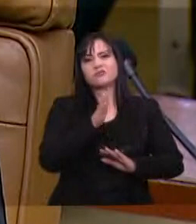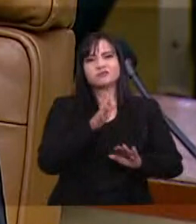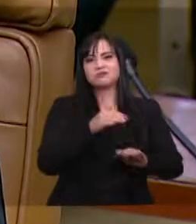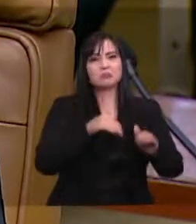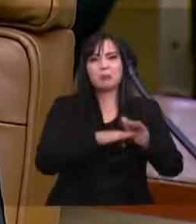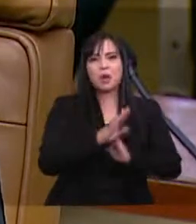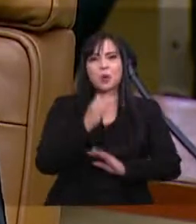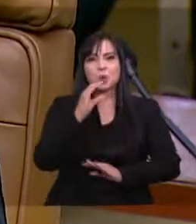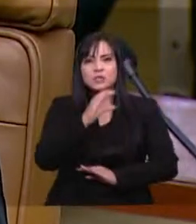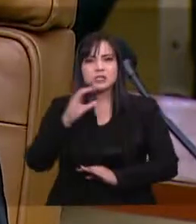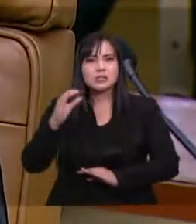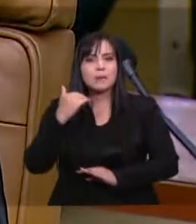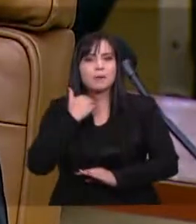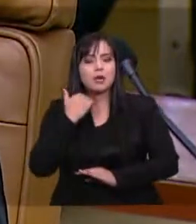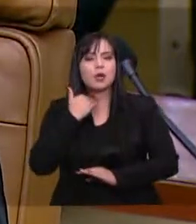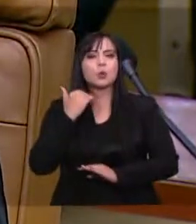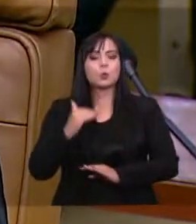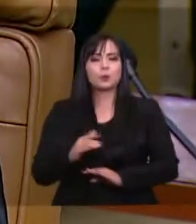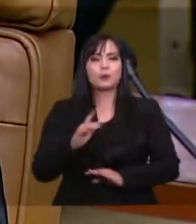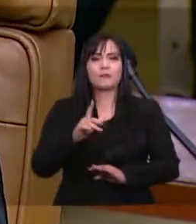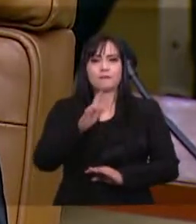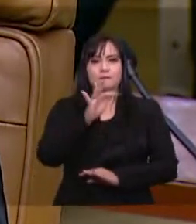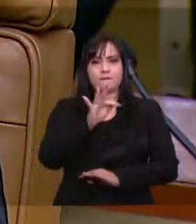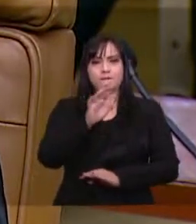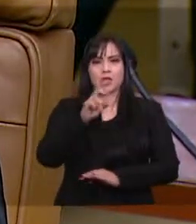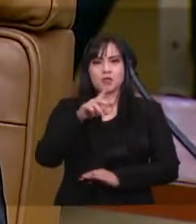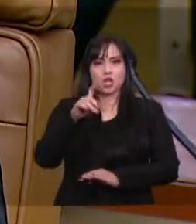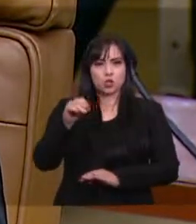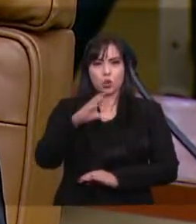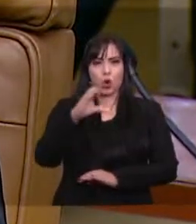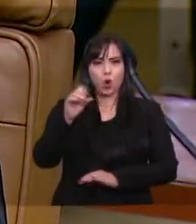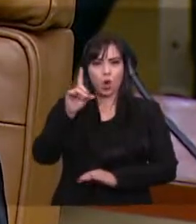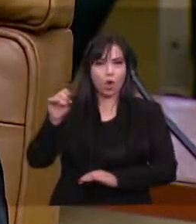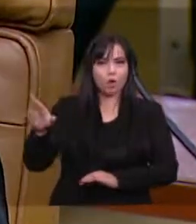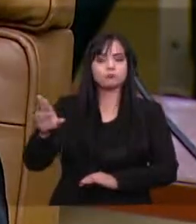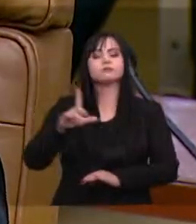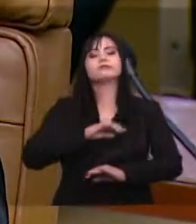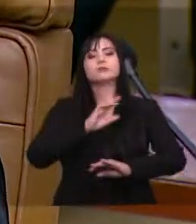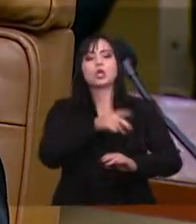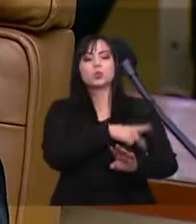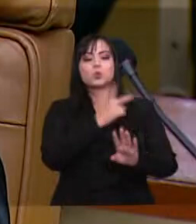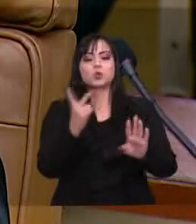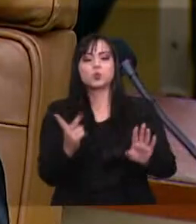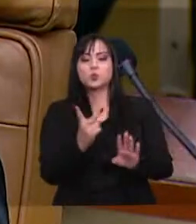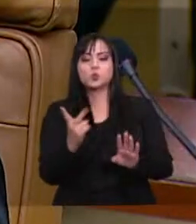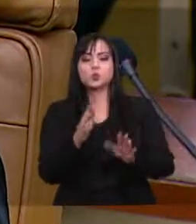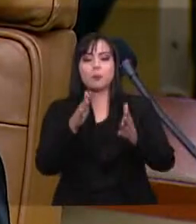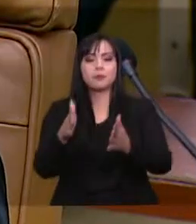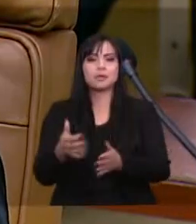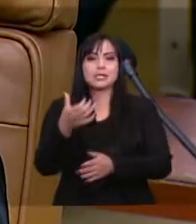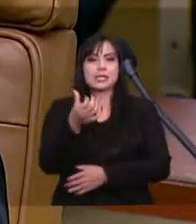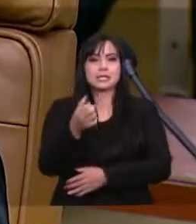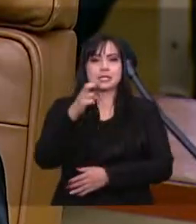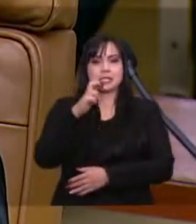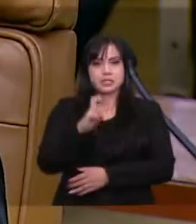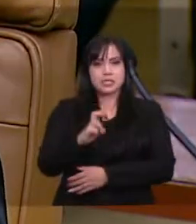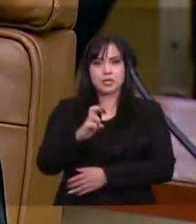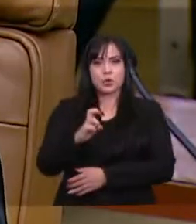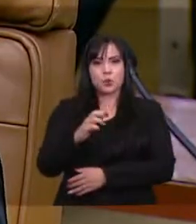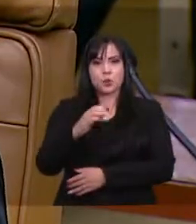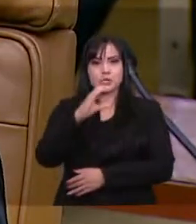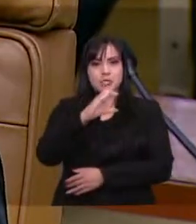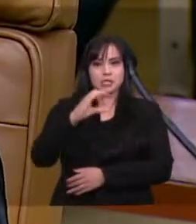em quantas correntes titularizados por Fernando Afonso Collor de Melo e o segundo 65 depósito em quantas